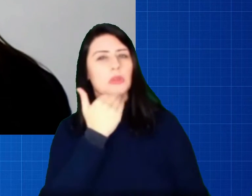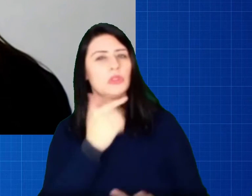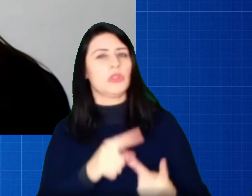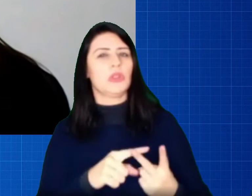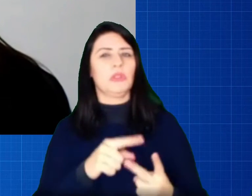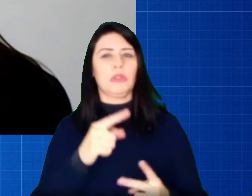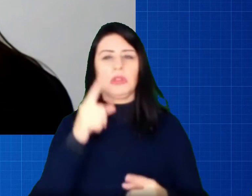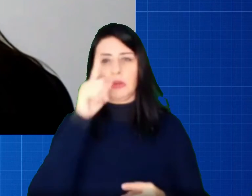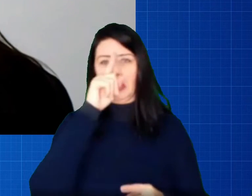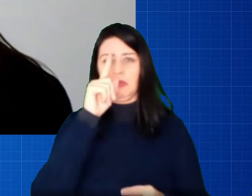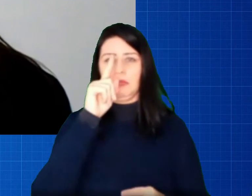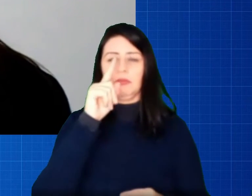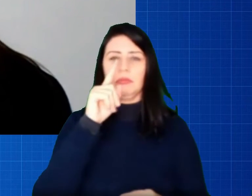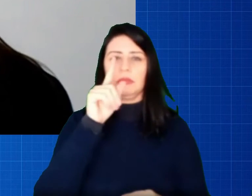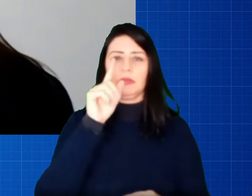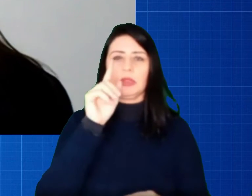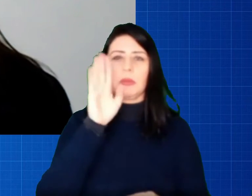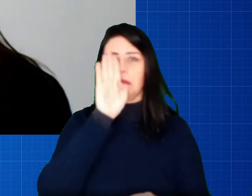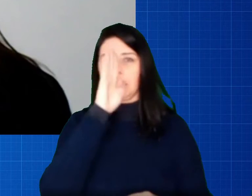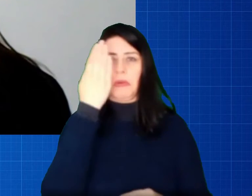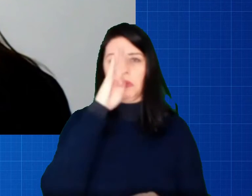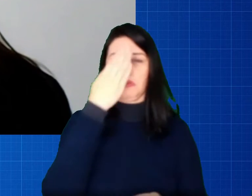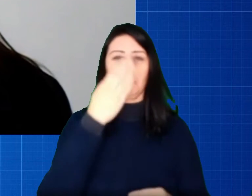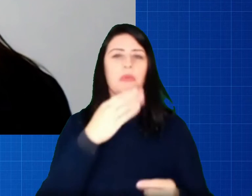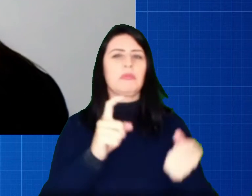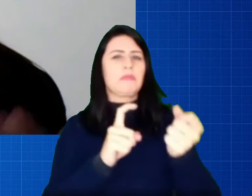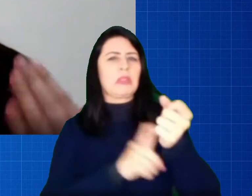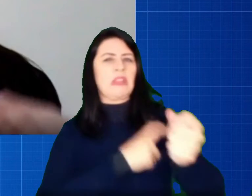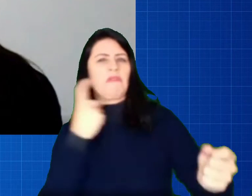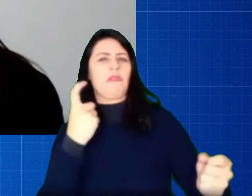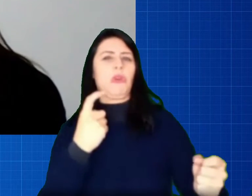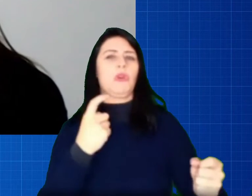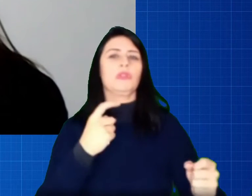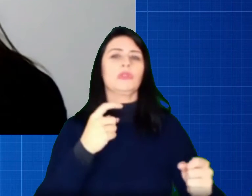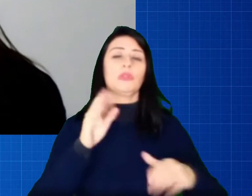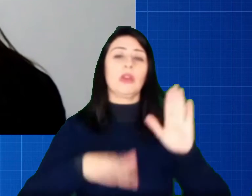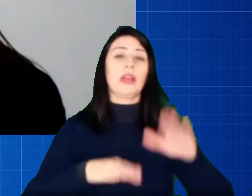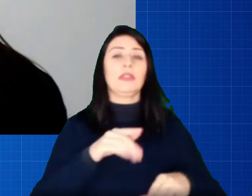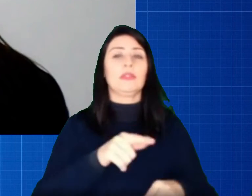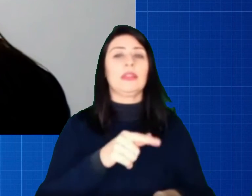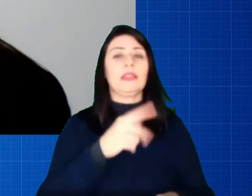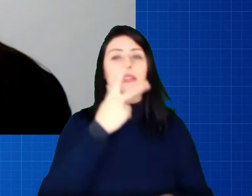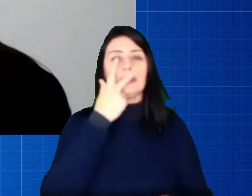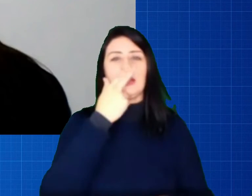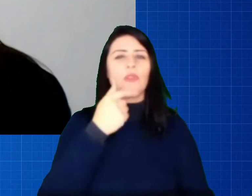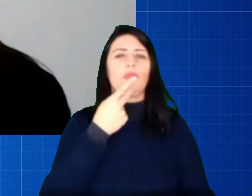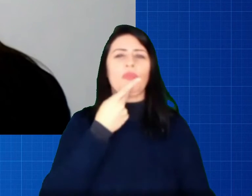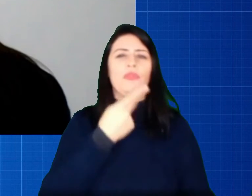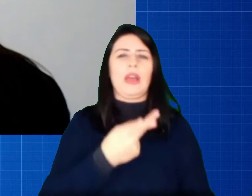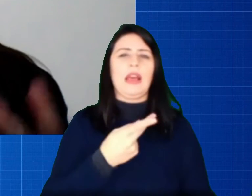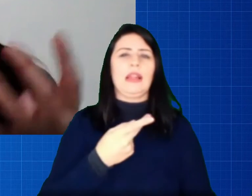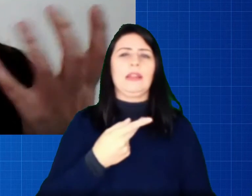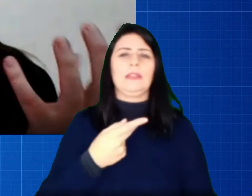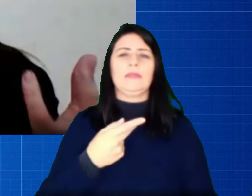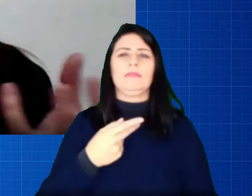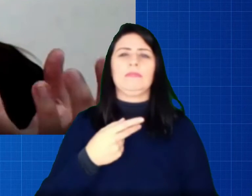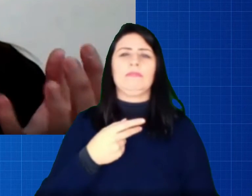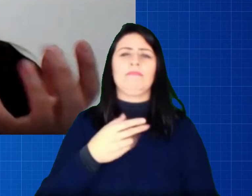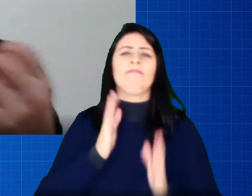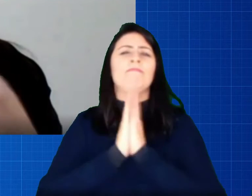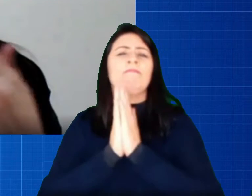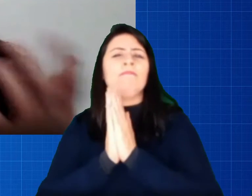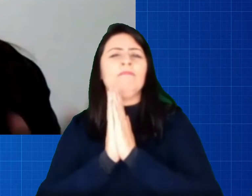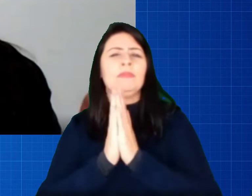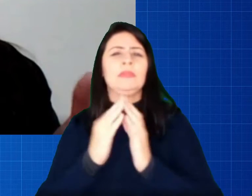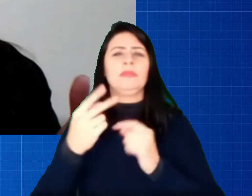ela questão de comportamento, de apetite, de temperamento, de nervosismo, às vezes elas te pedem socorro,